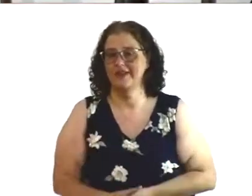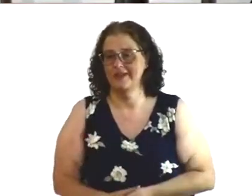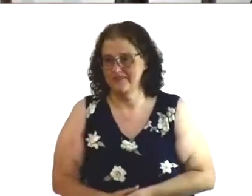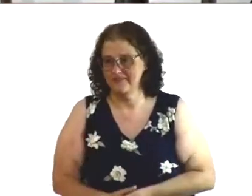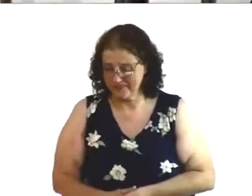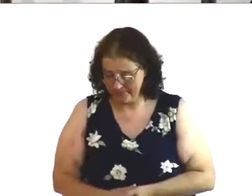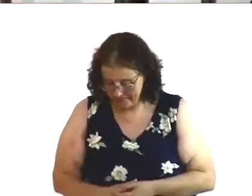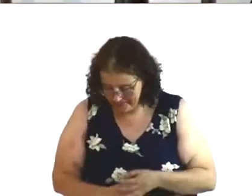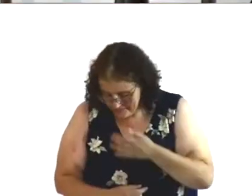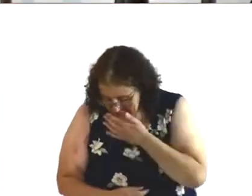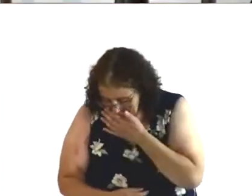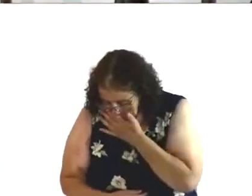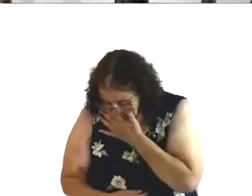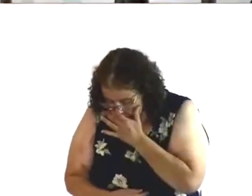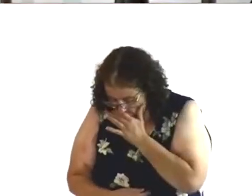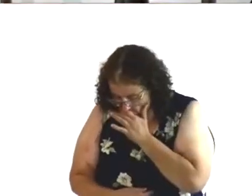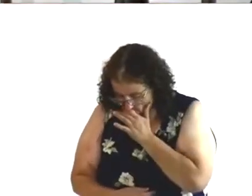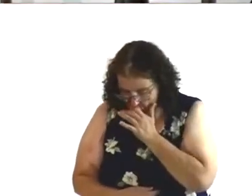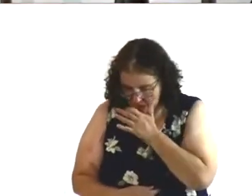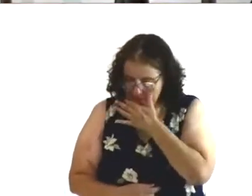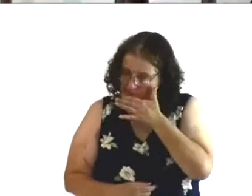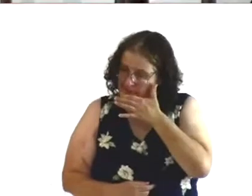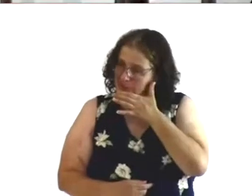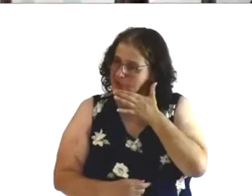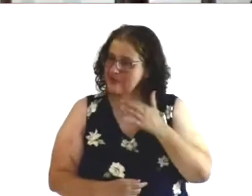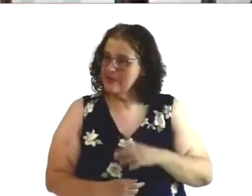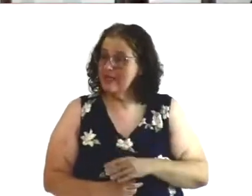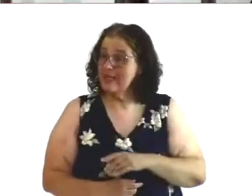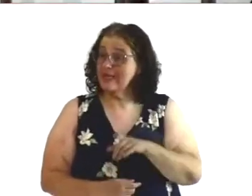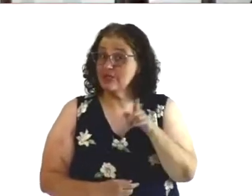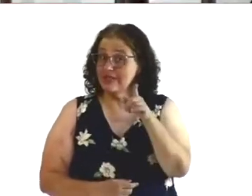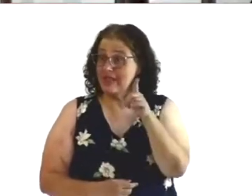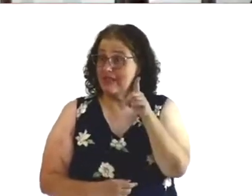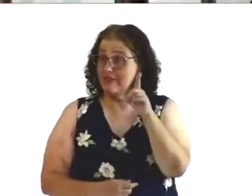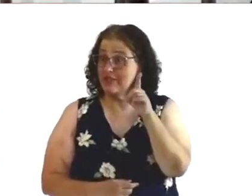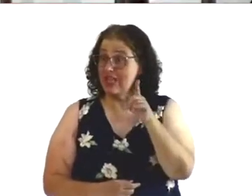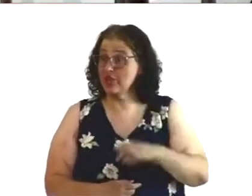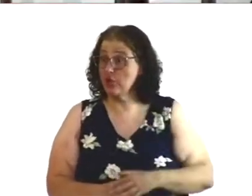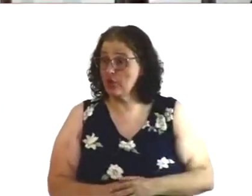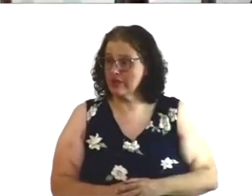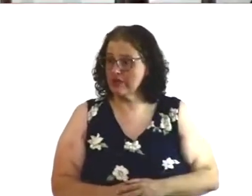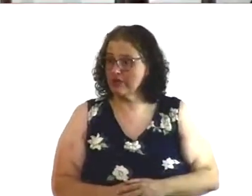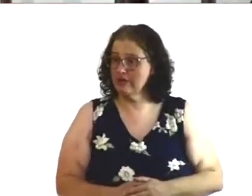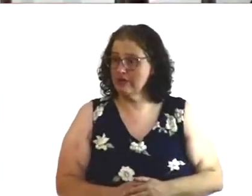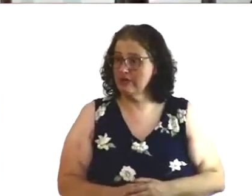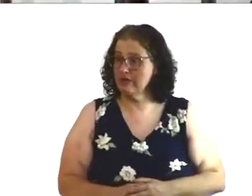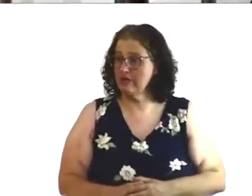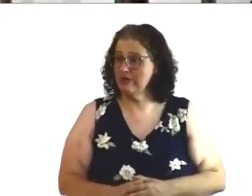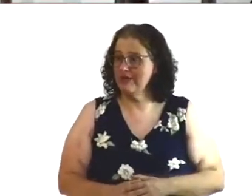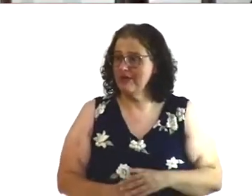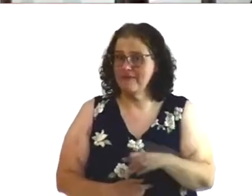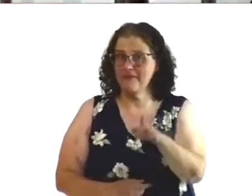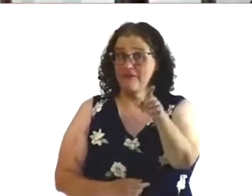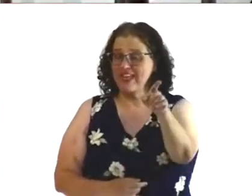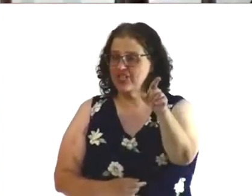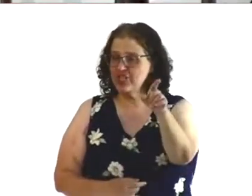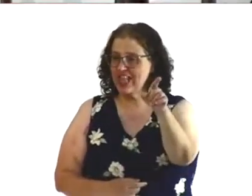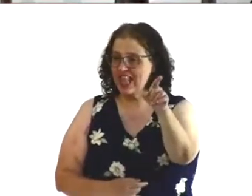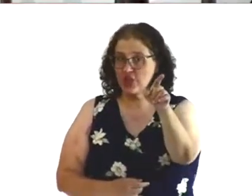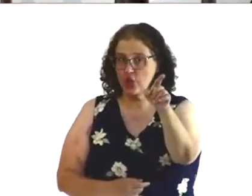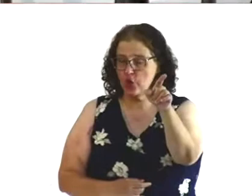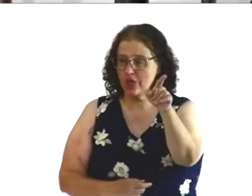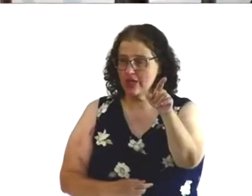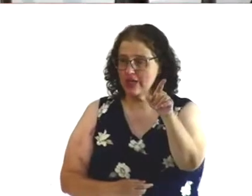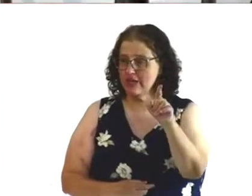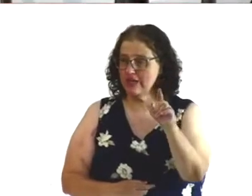uma narrativa histórica, é a narrativa da chegada dos magos, que a tradição chama de reis